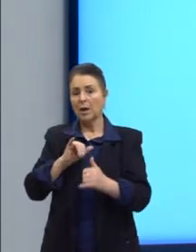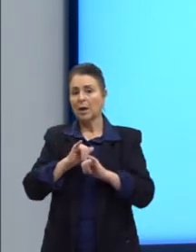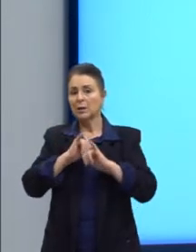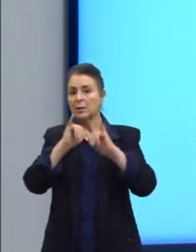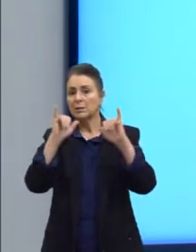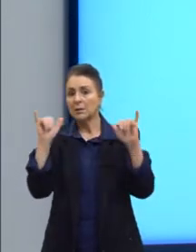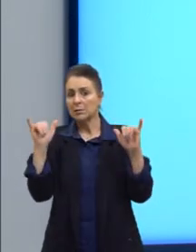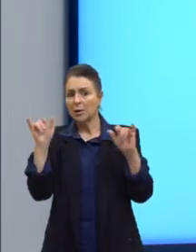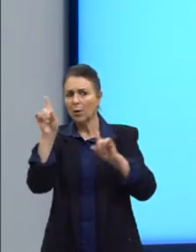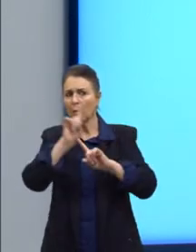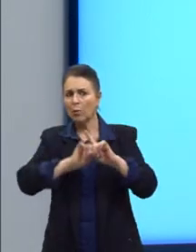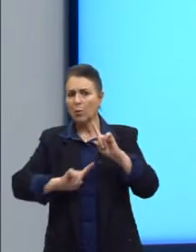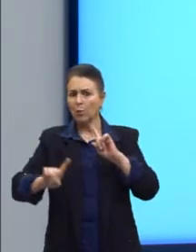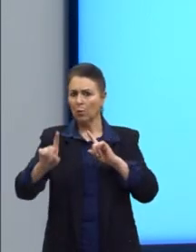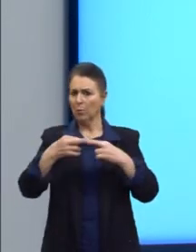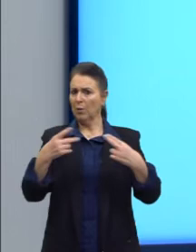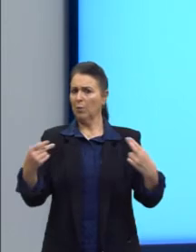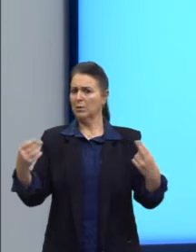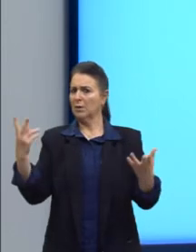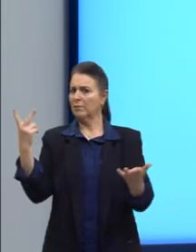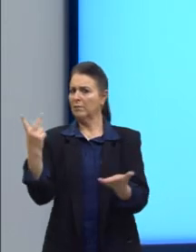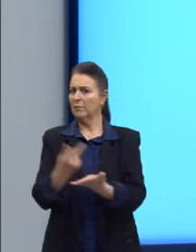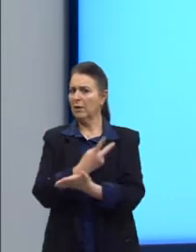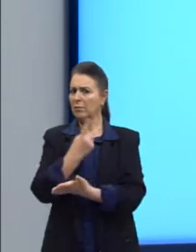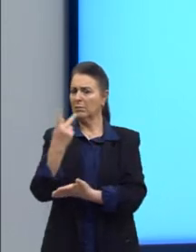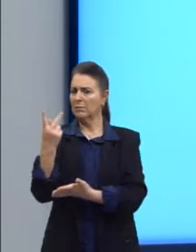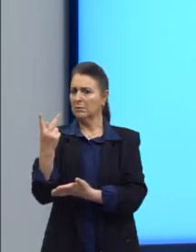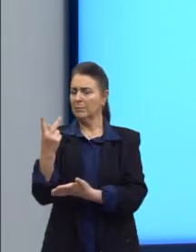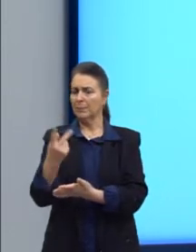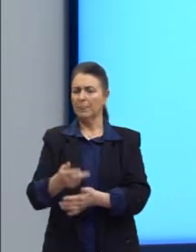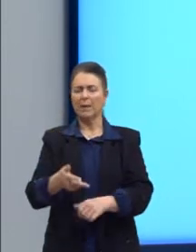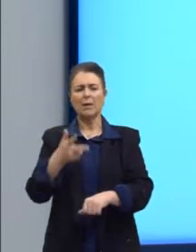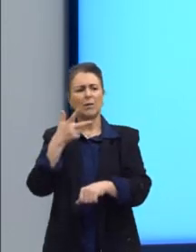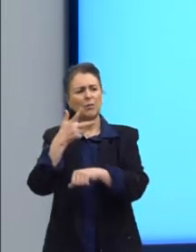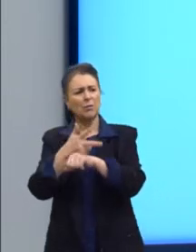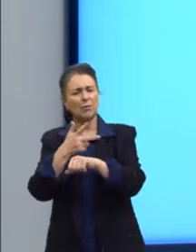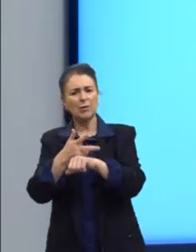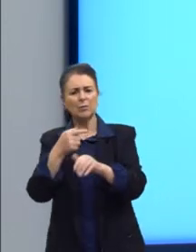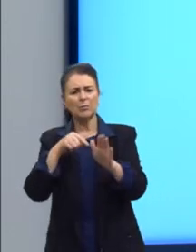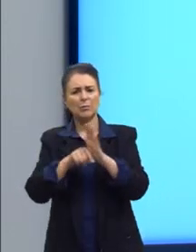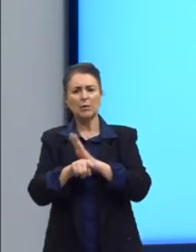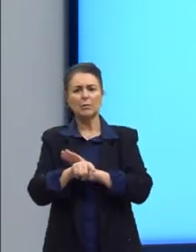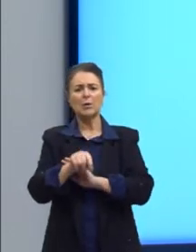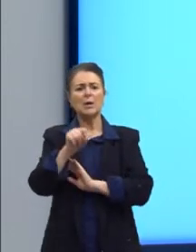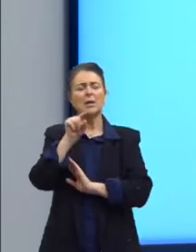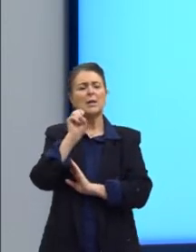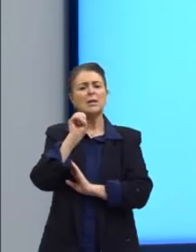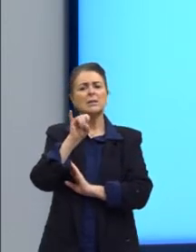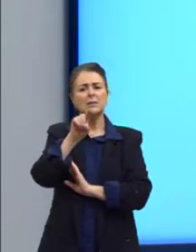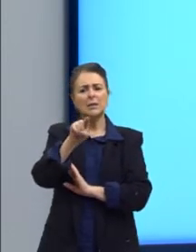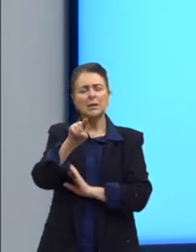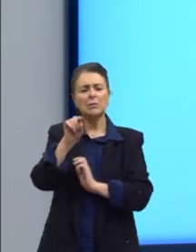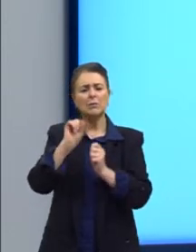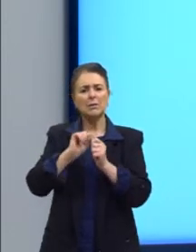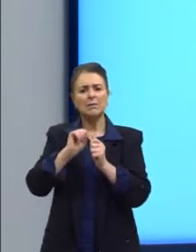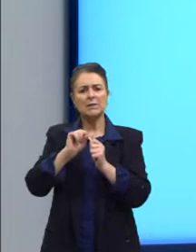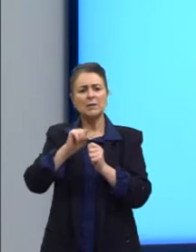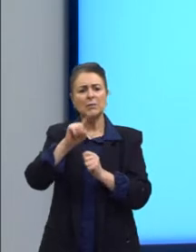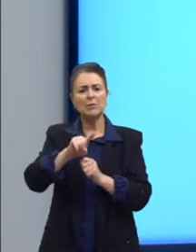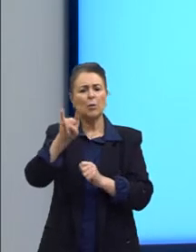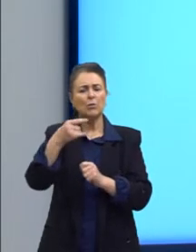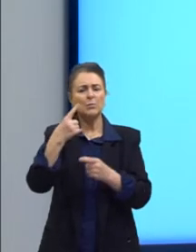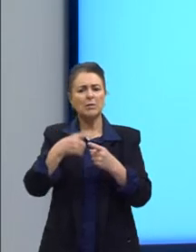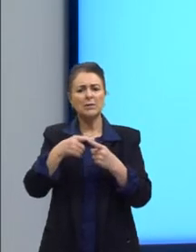vai acontecer eu vi um vídeo essa semana que dizia sim o quê bom e se soubesse que você estava fazendo aquilo pela